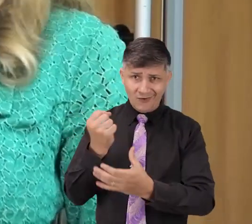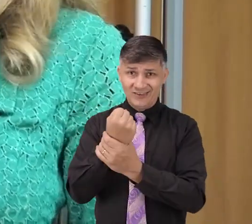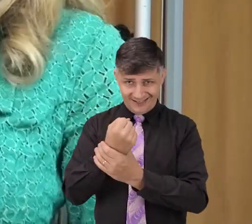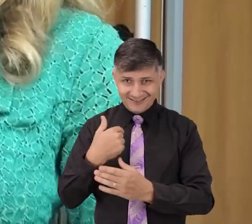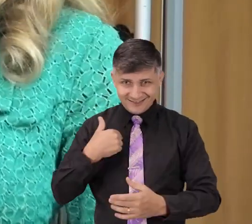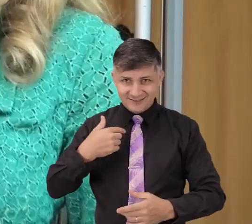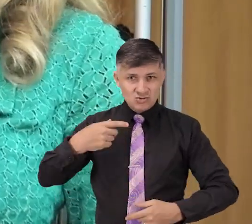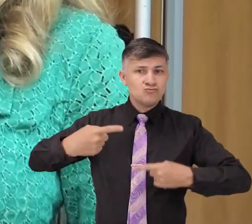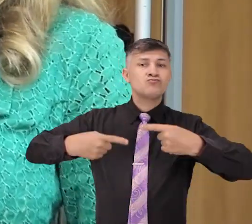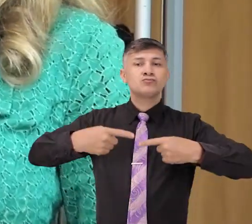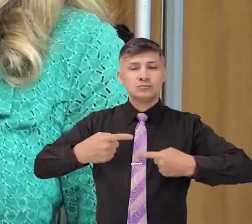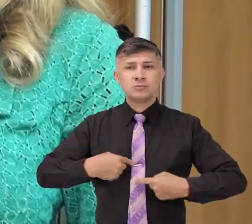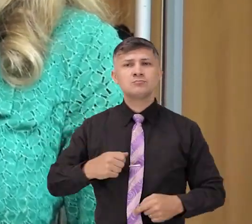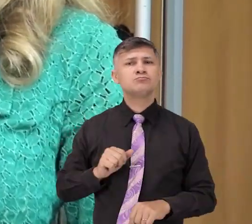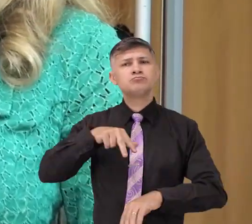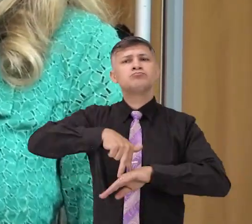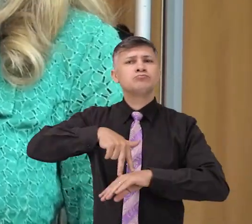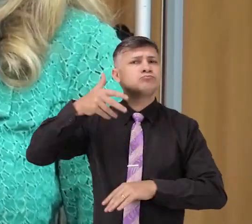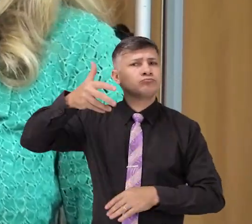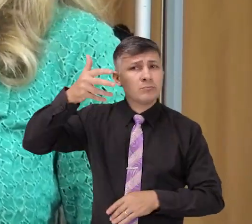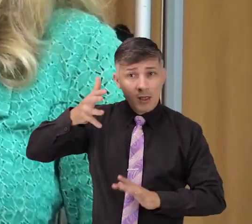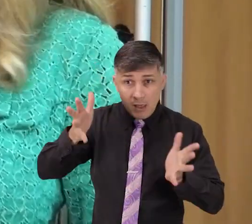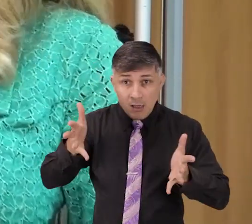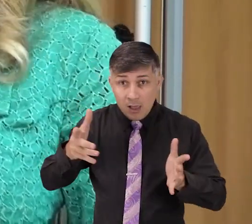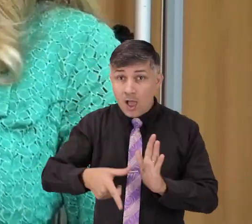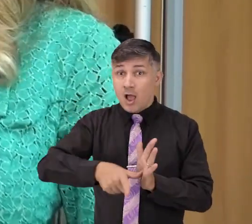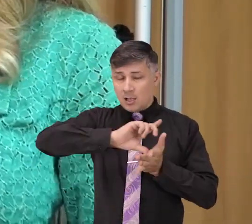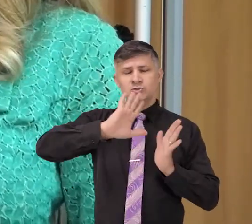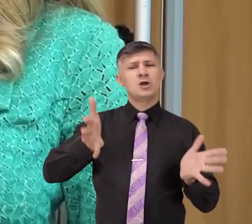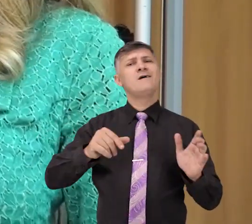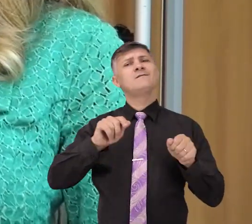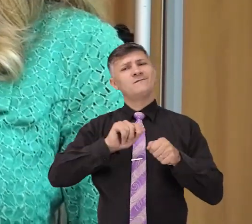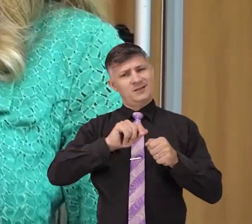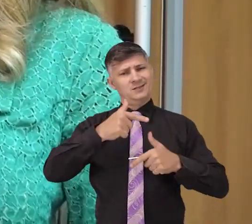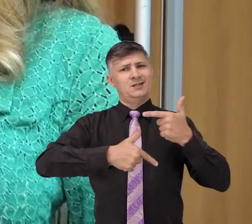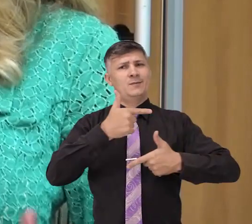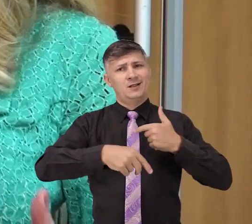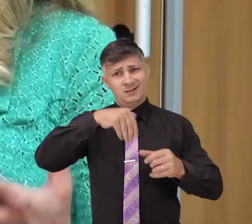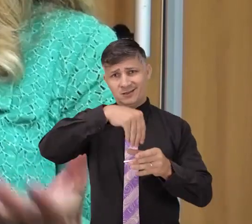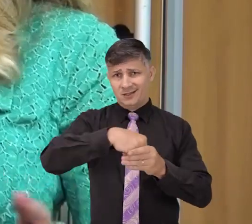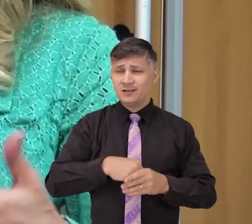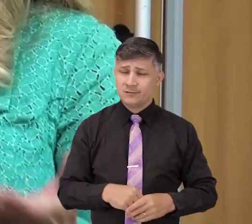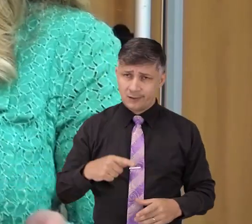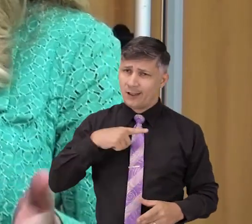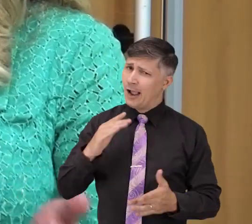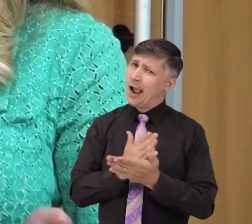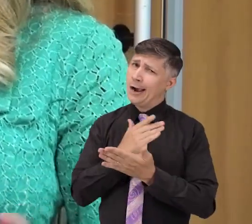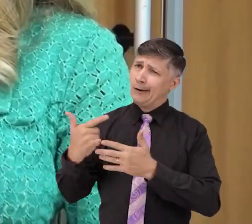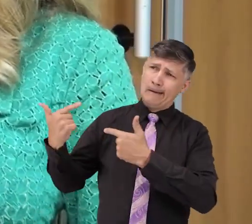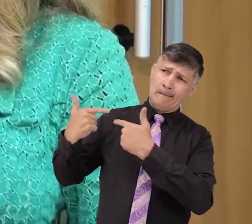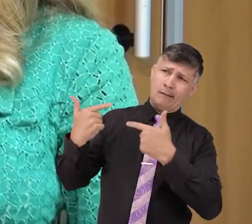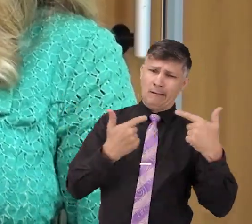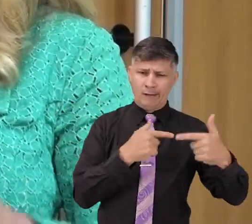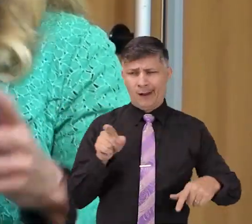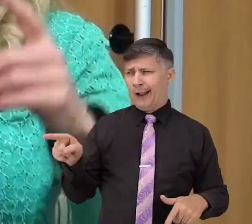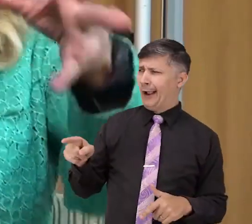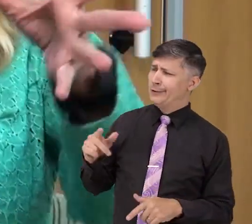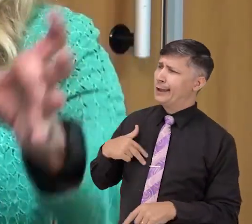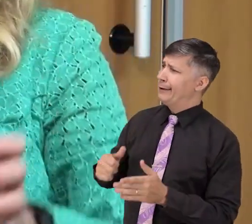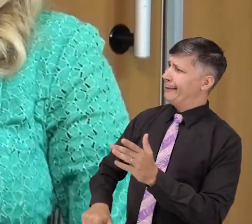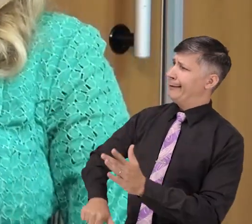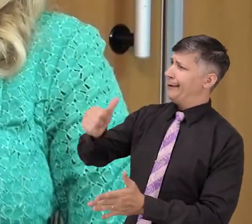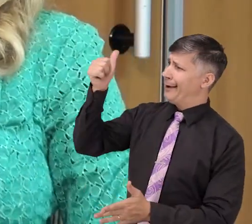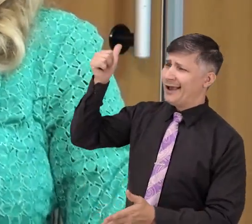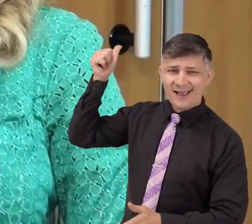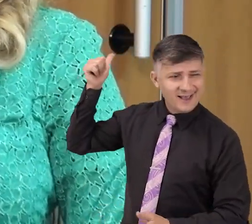recurso, né, oralmente no tribunal eu fiz isso. Né, inclusive com algumas boas ações, né, com aquela coisa assim, ah, ela